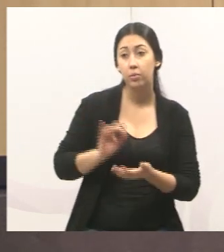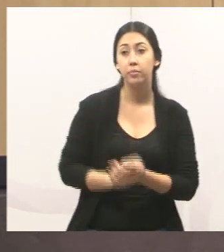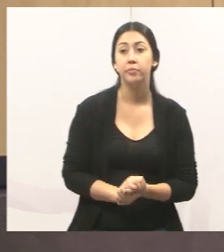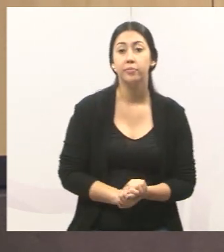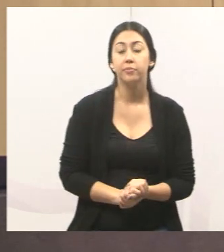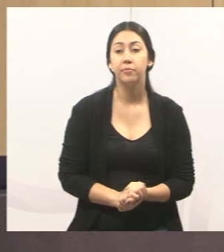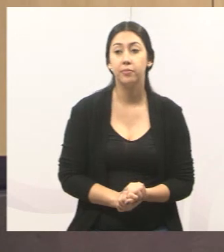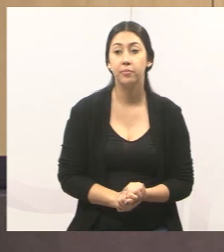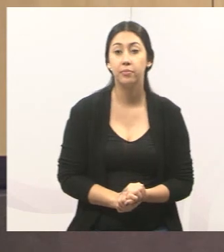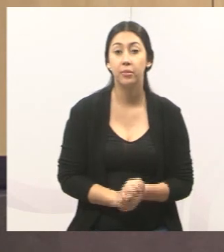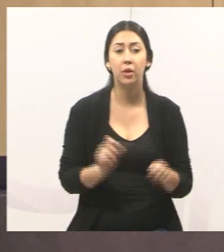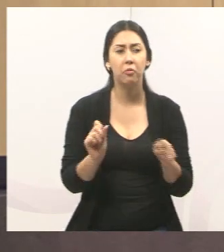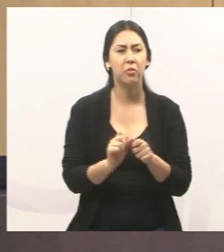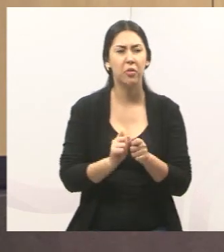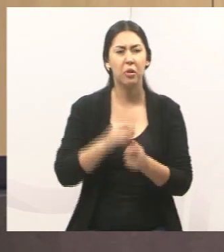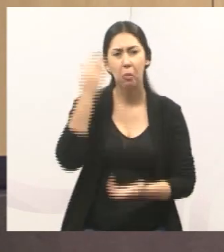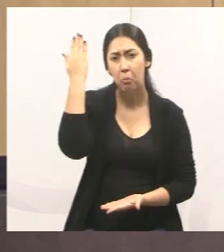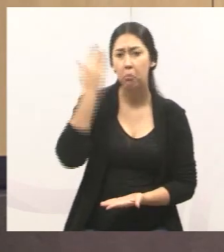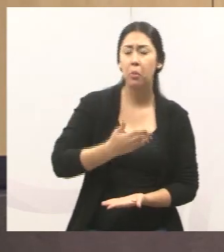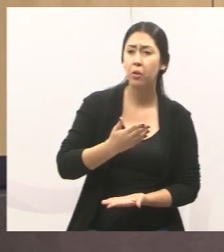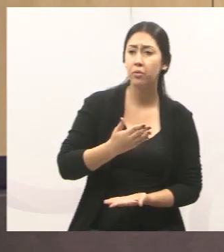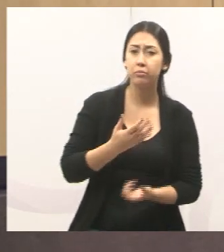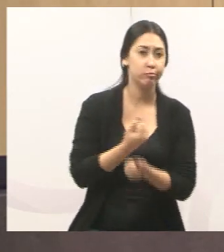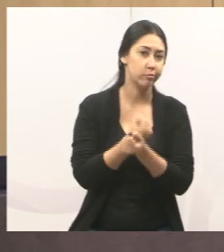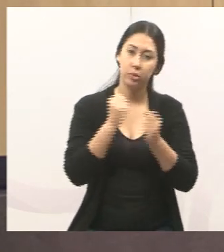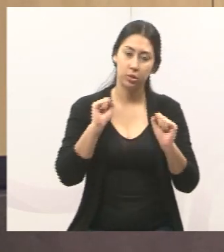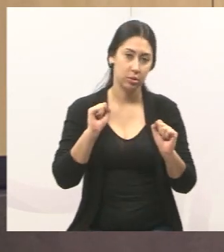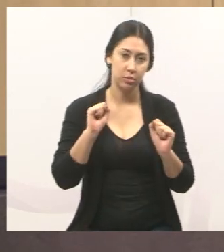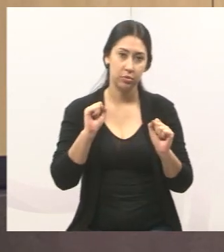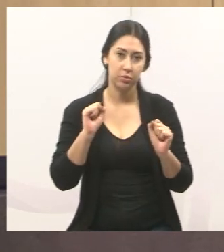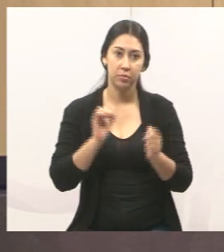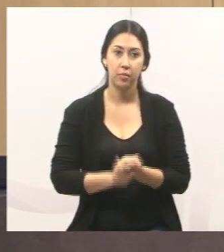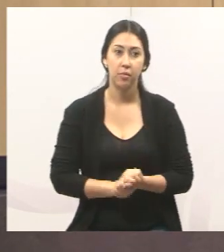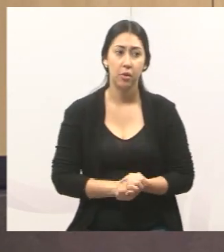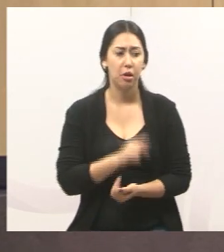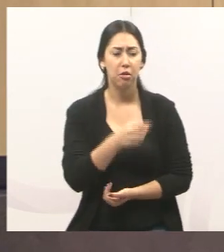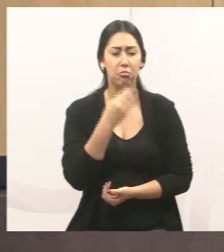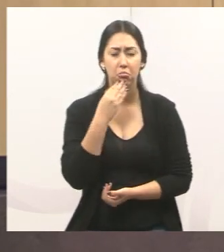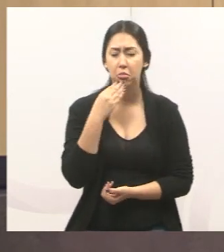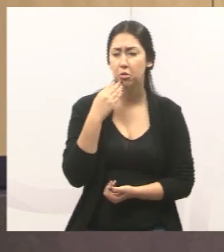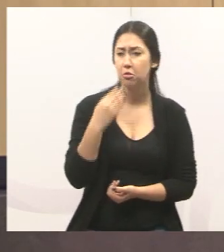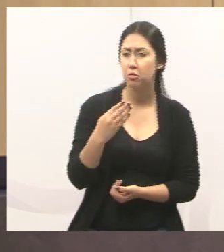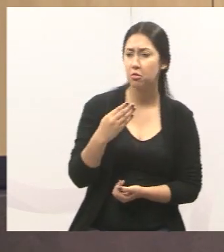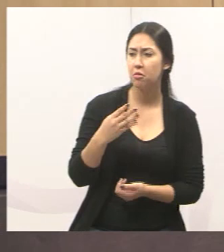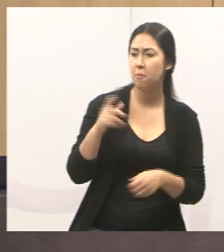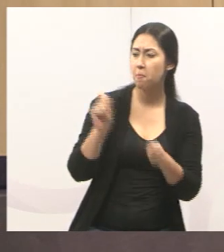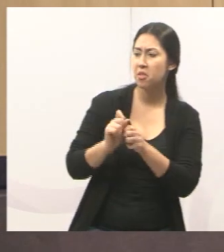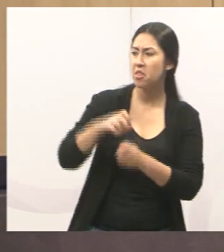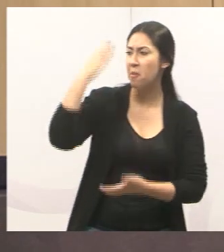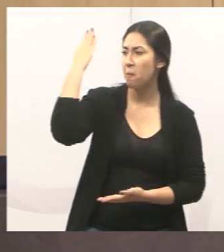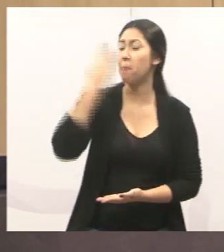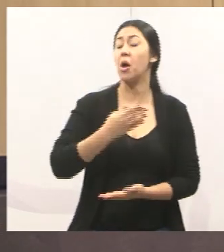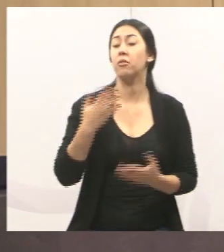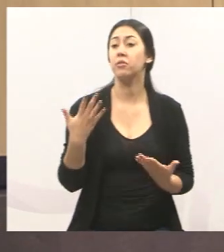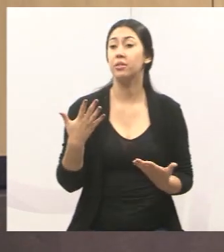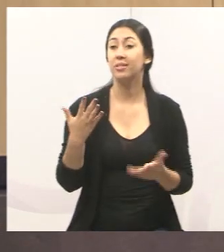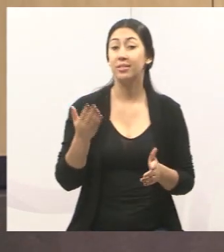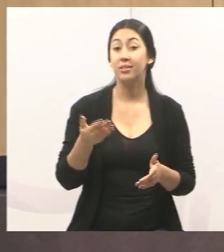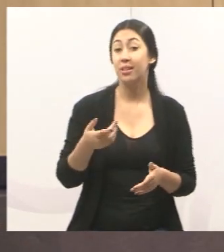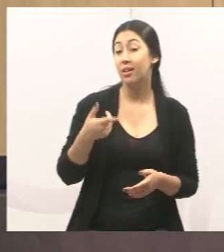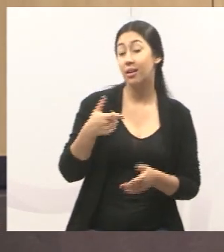Da produção de prova pericial, impossibilidade. O pedido do interessado na produção de prova pericial já